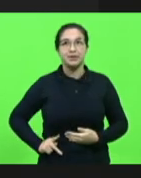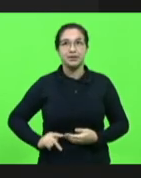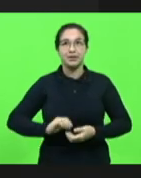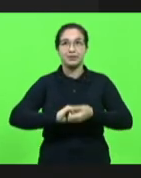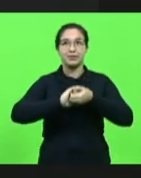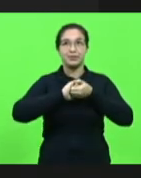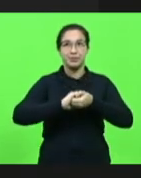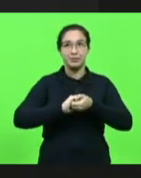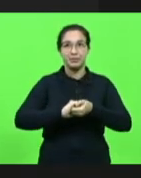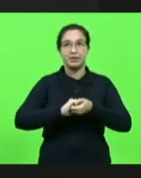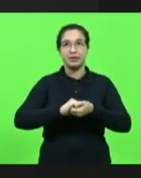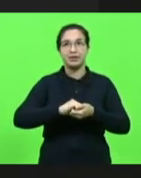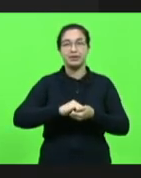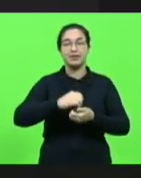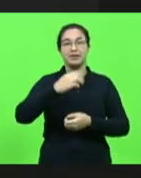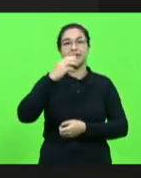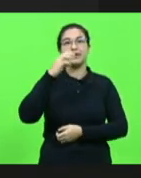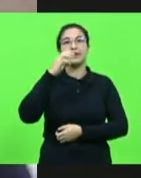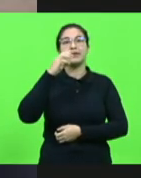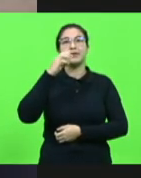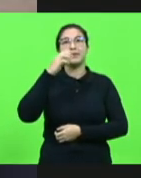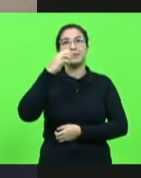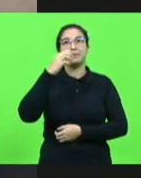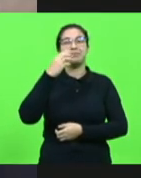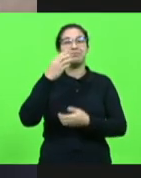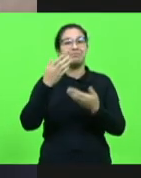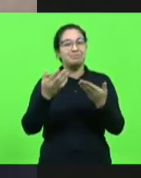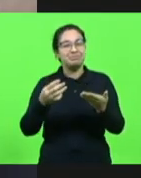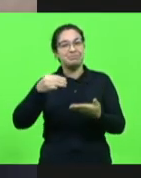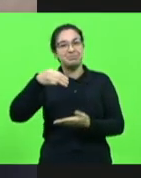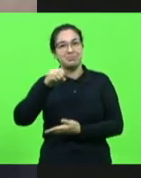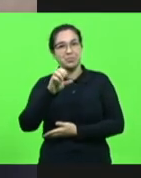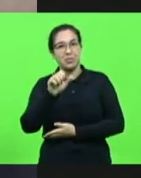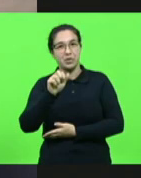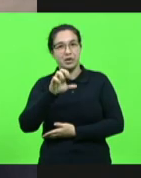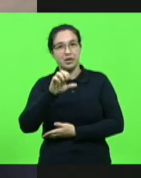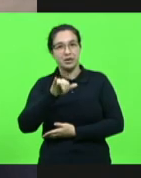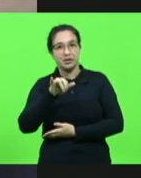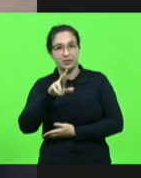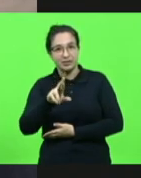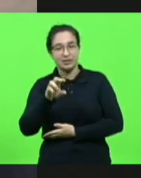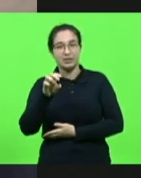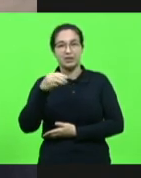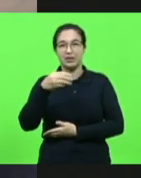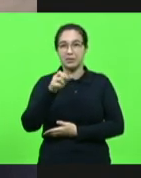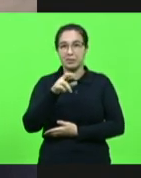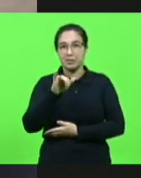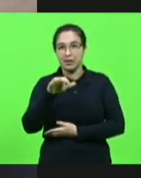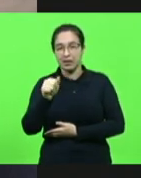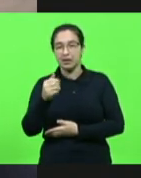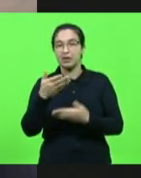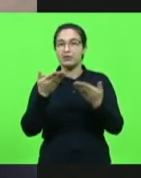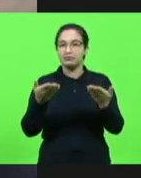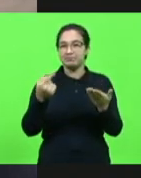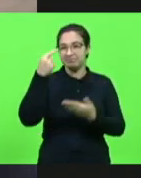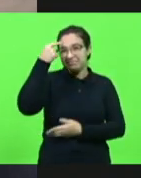colega Moacir Pereira, Maria. Parabéns pelo resgate histórico e a celebração desse